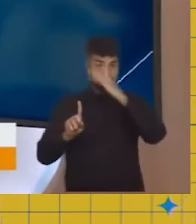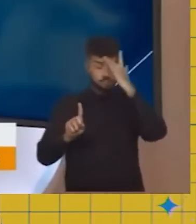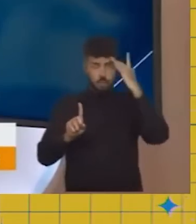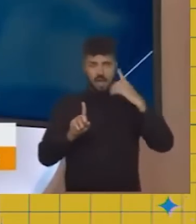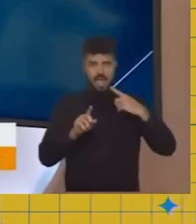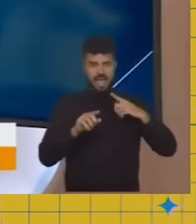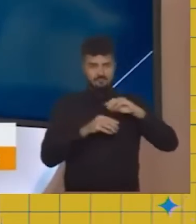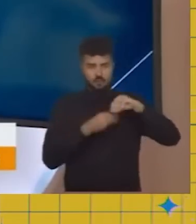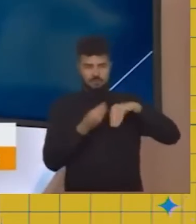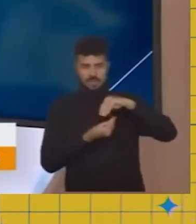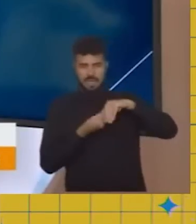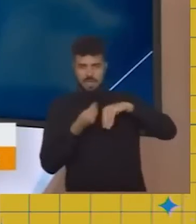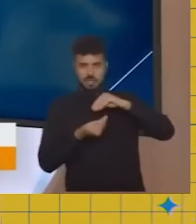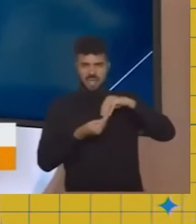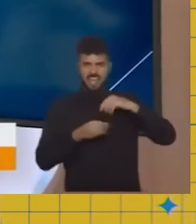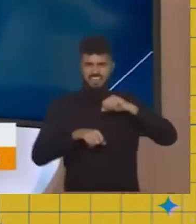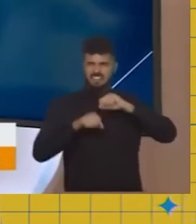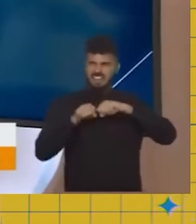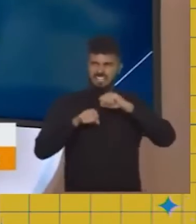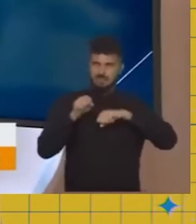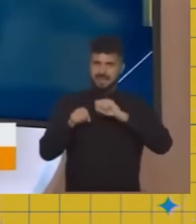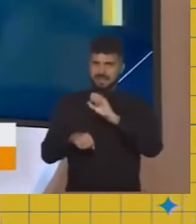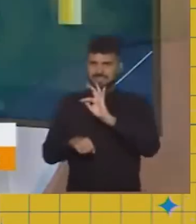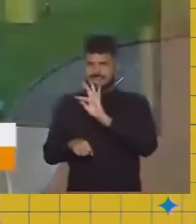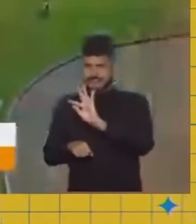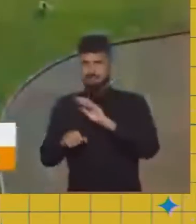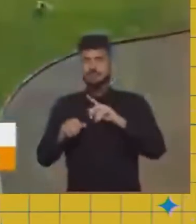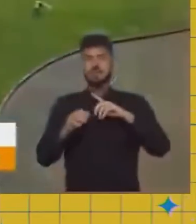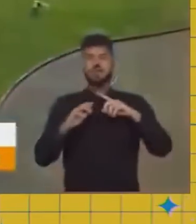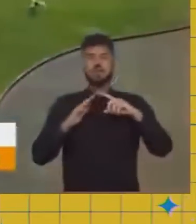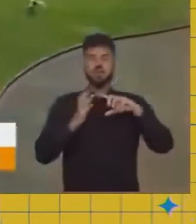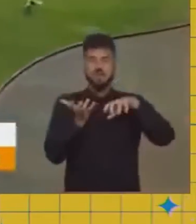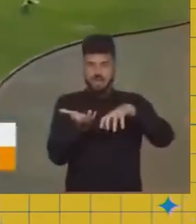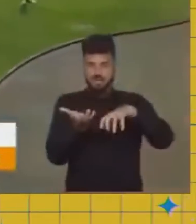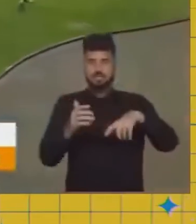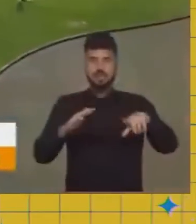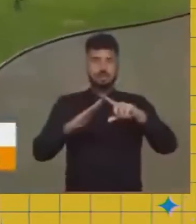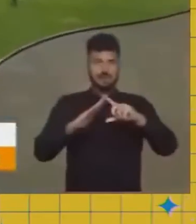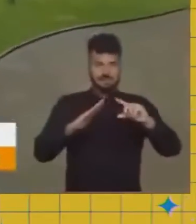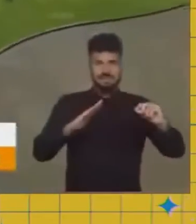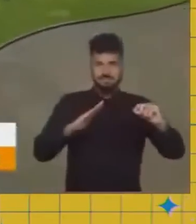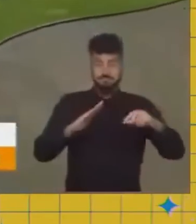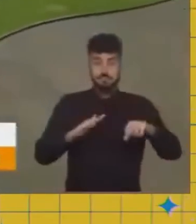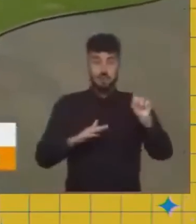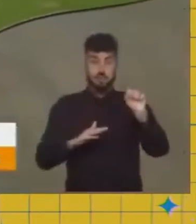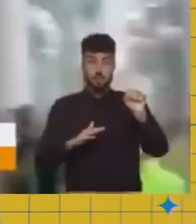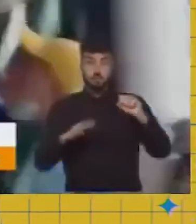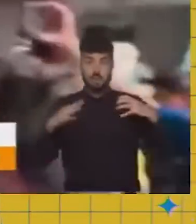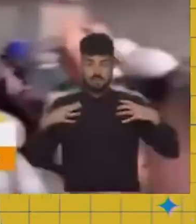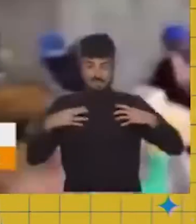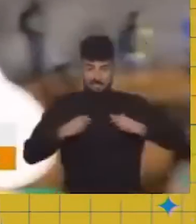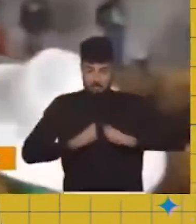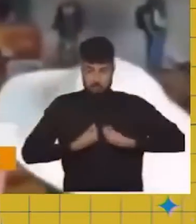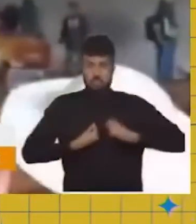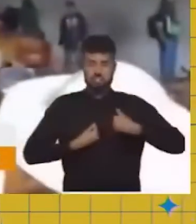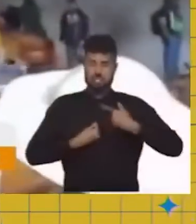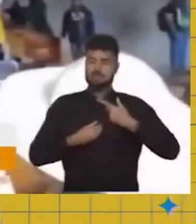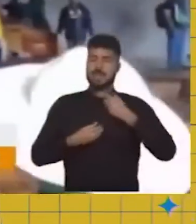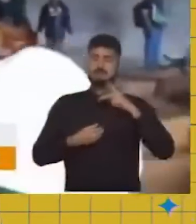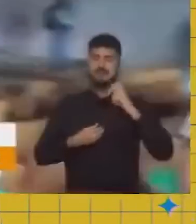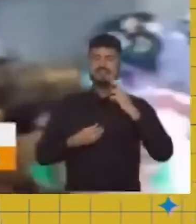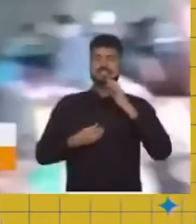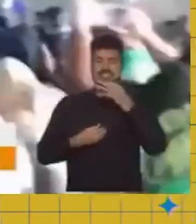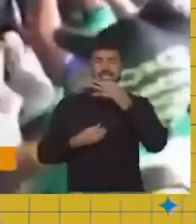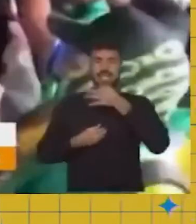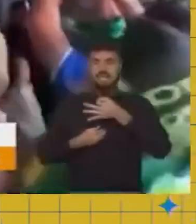vandalismo contra o STF, o Congresso e o Palácio do Planalto. Oito ministros já deram parecer favorável. Faltam